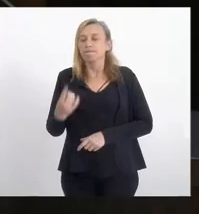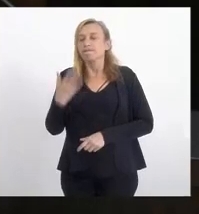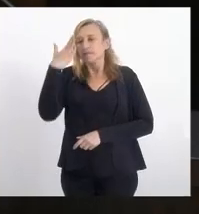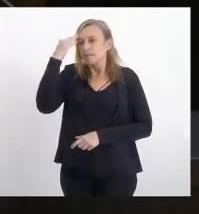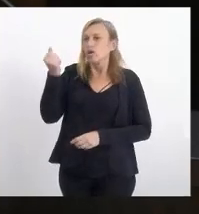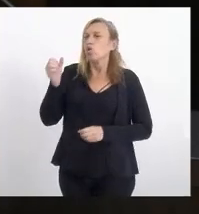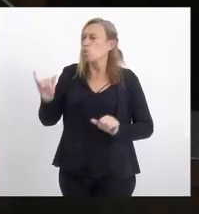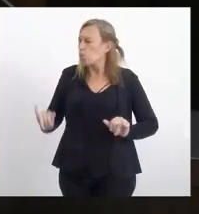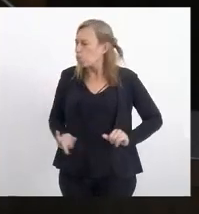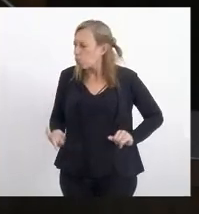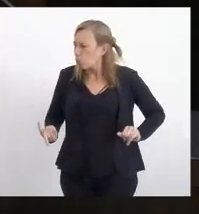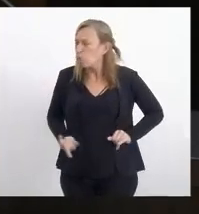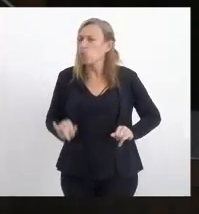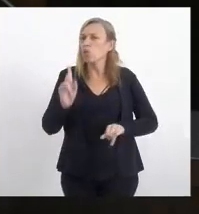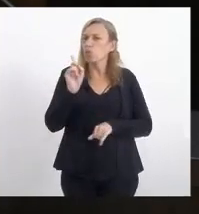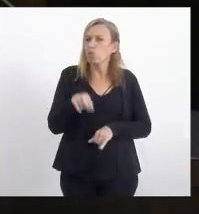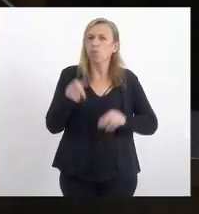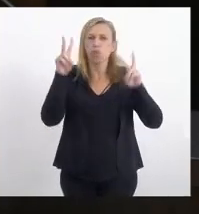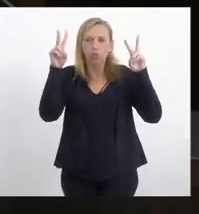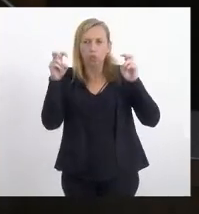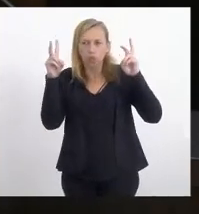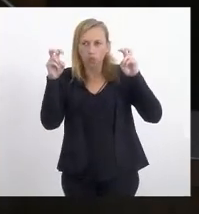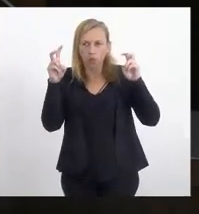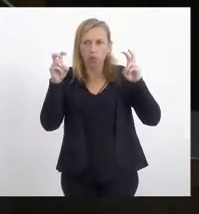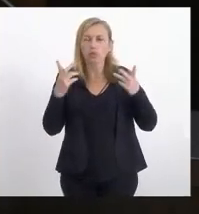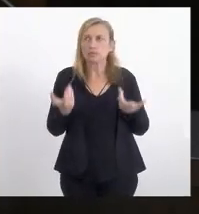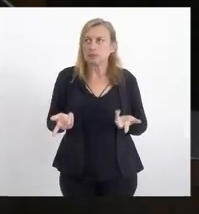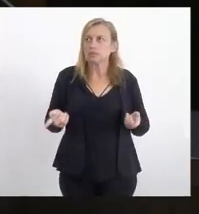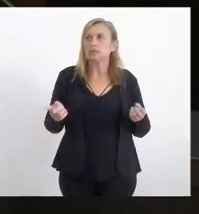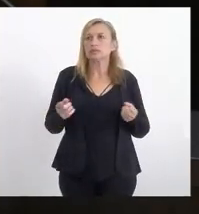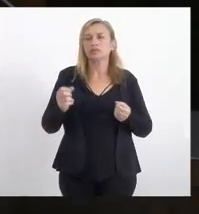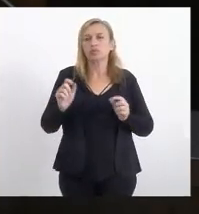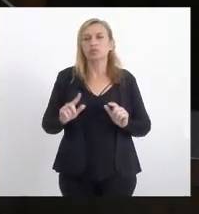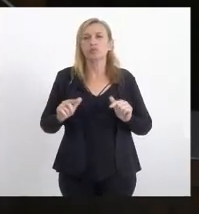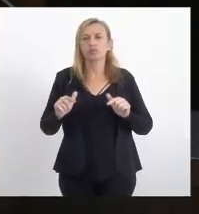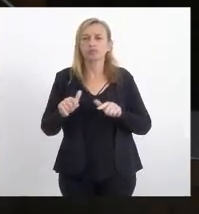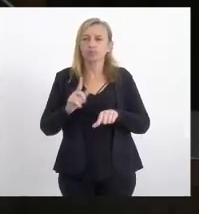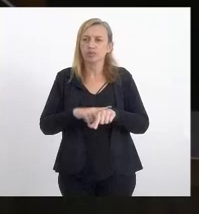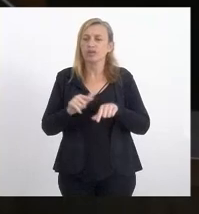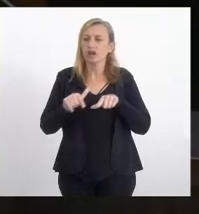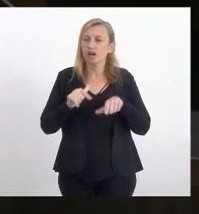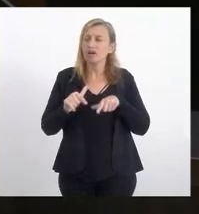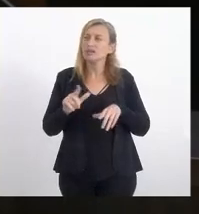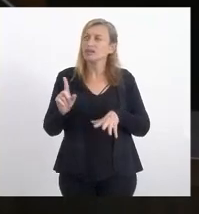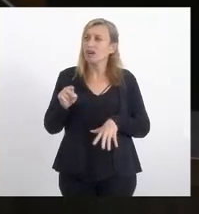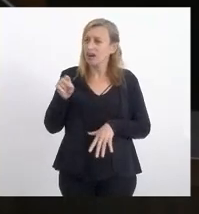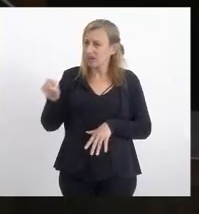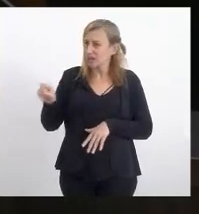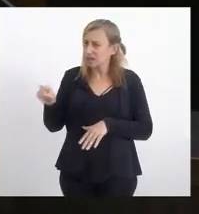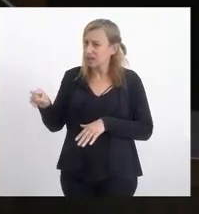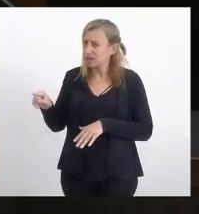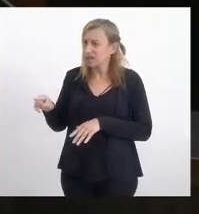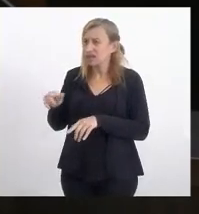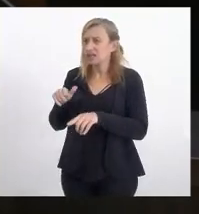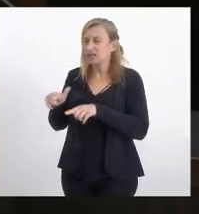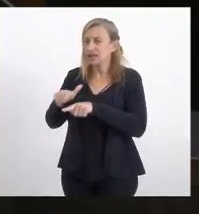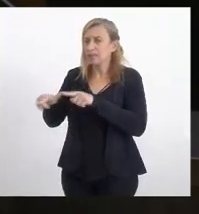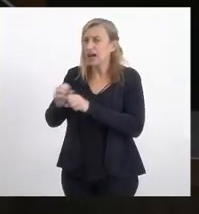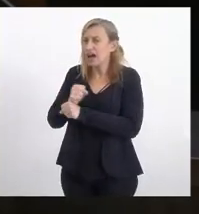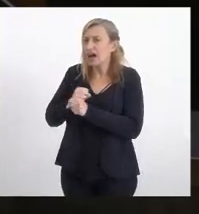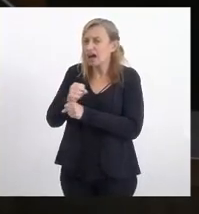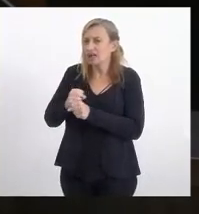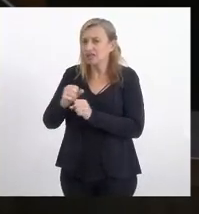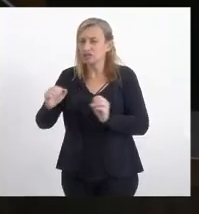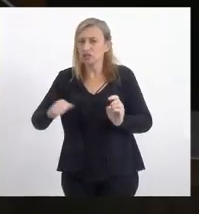sabe o com sofrido é a situação dele ainda mais quando é por ato de serviço então aquele que serve tanto tempo a sociedade